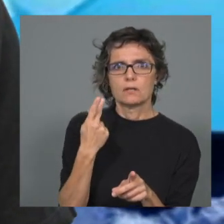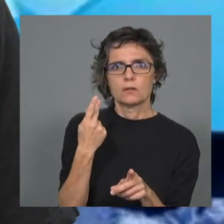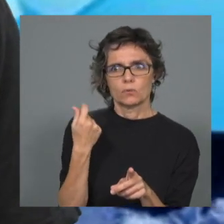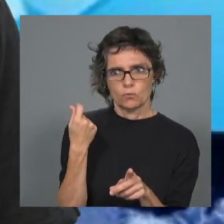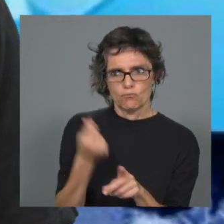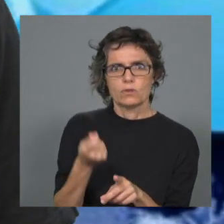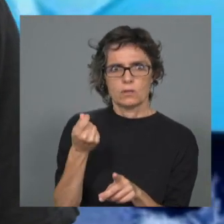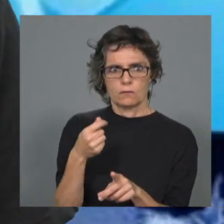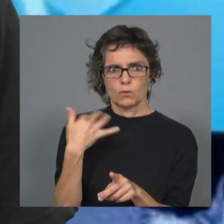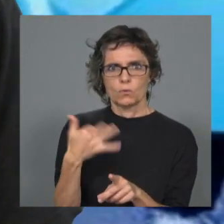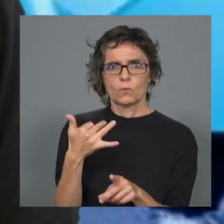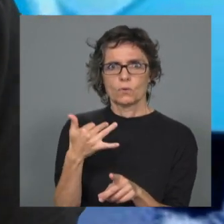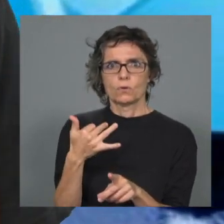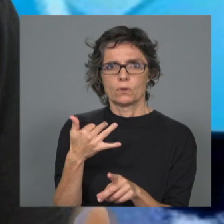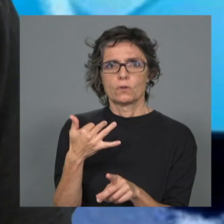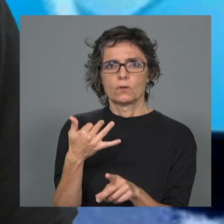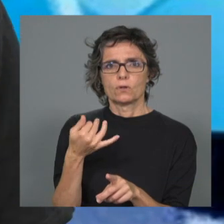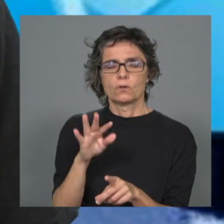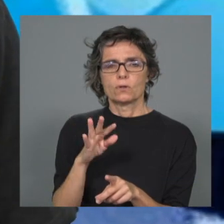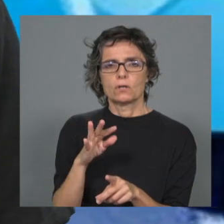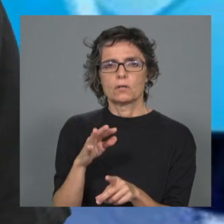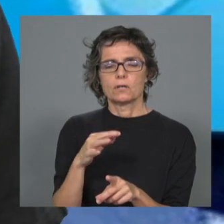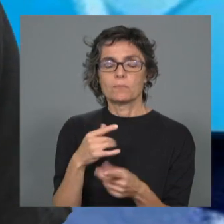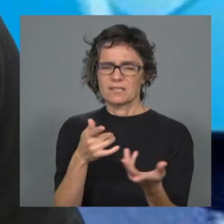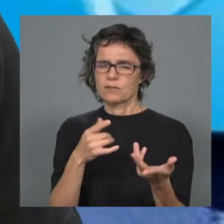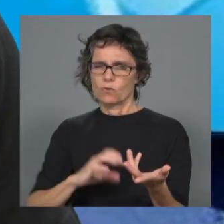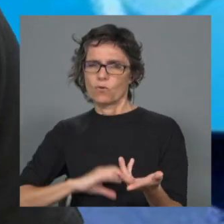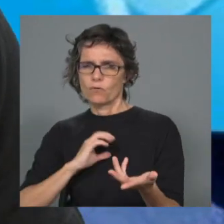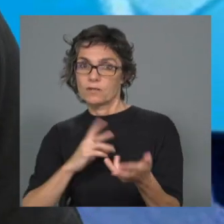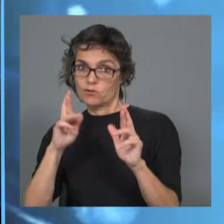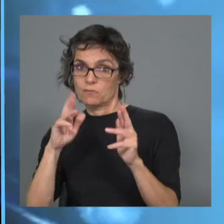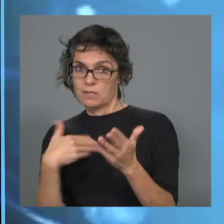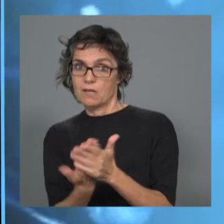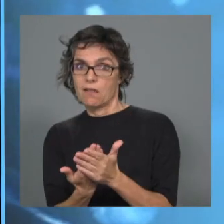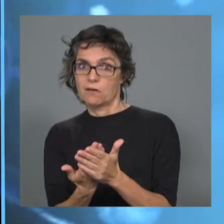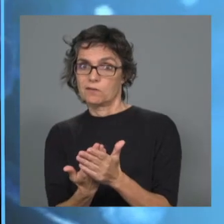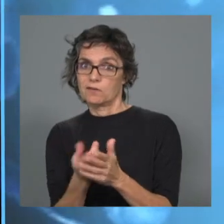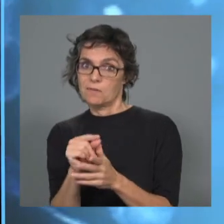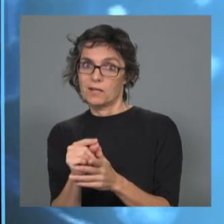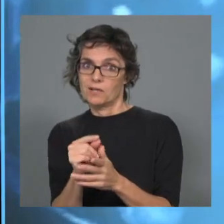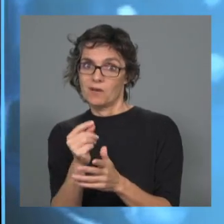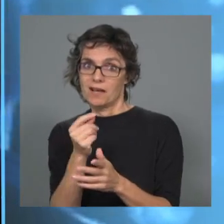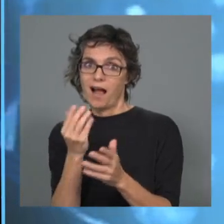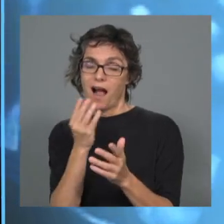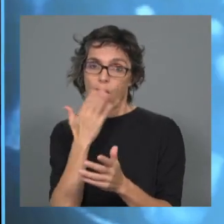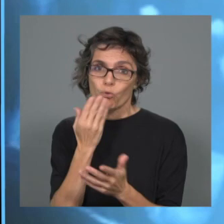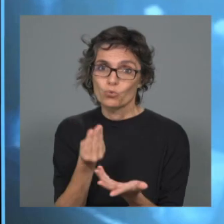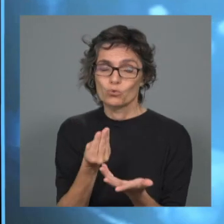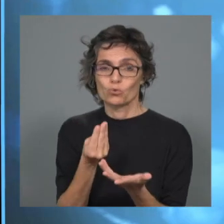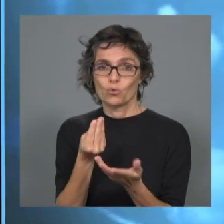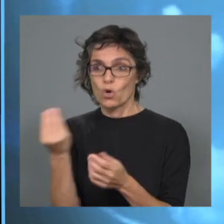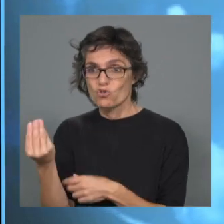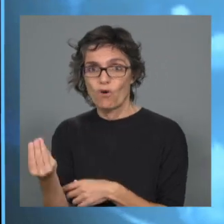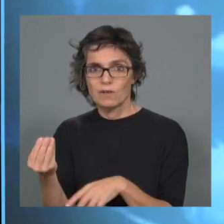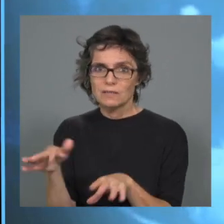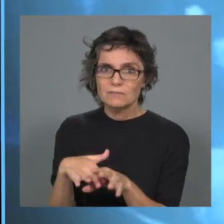desafios, mas temos é um voto de confiança e de esperança que se dá a cada aluno, a cada jovem que se envolve com